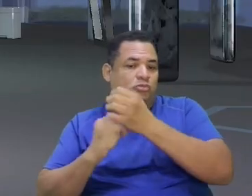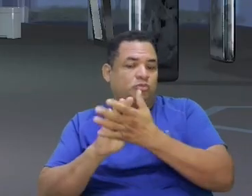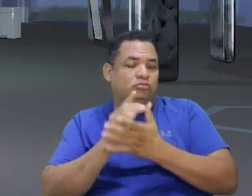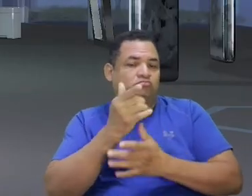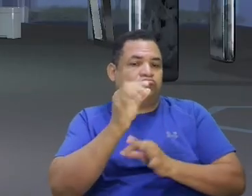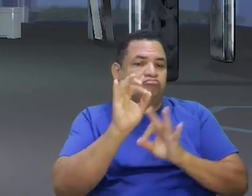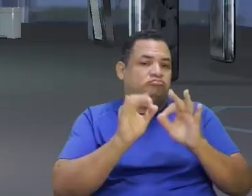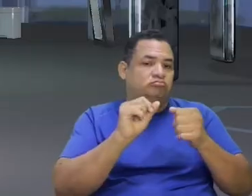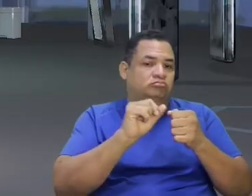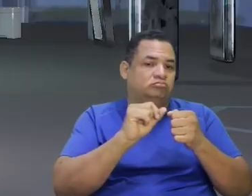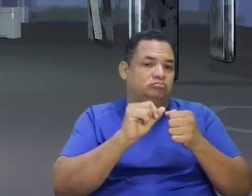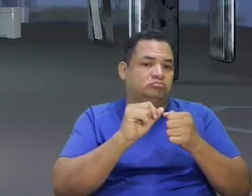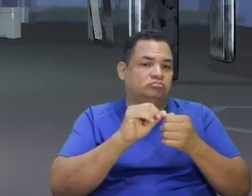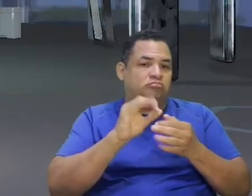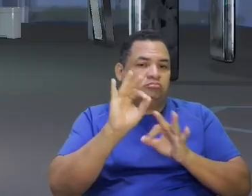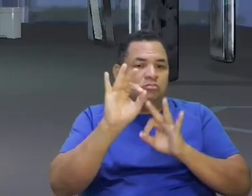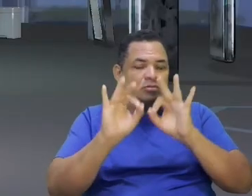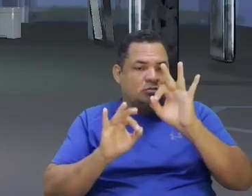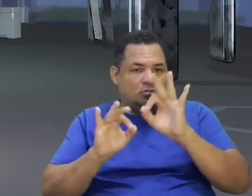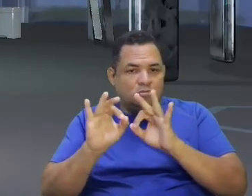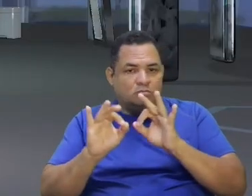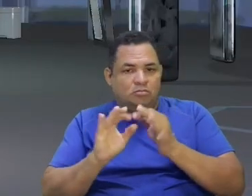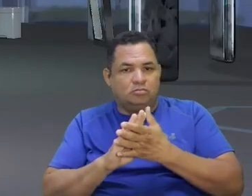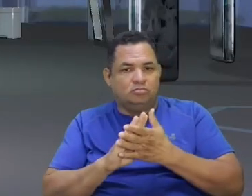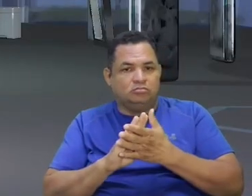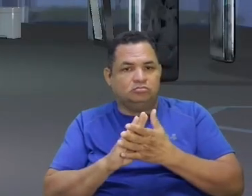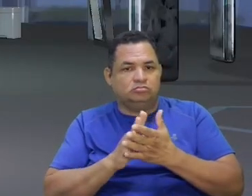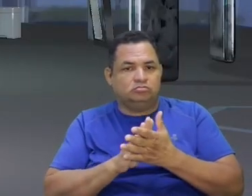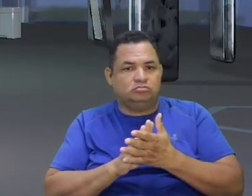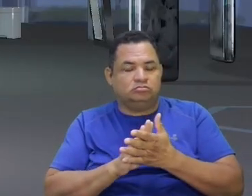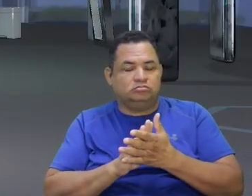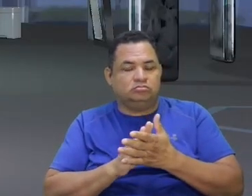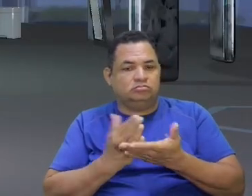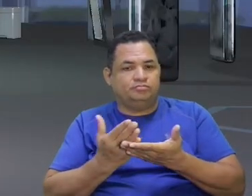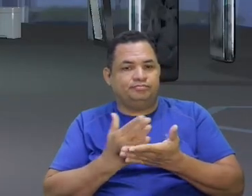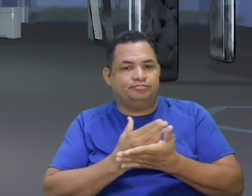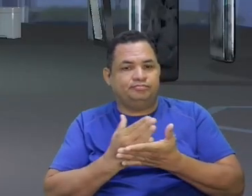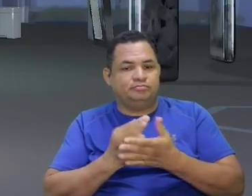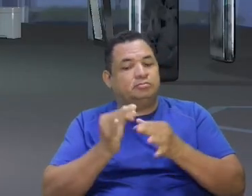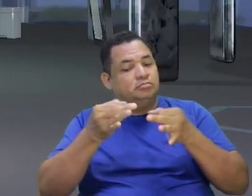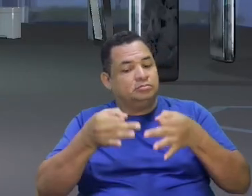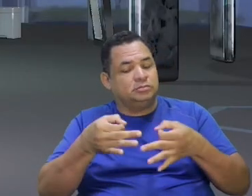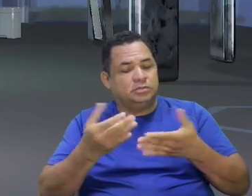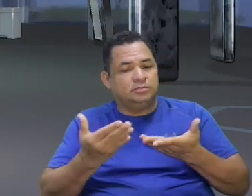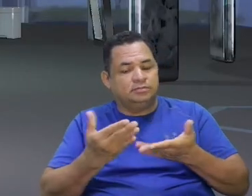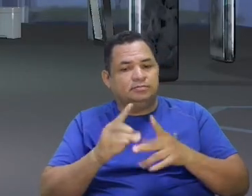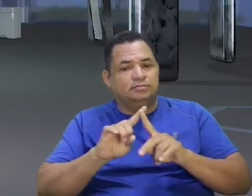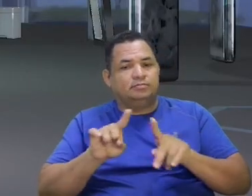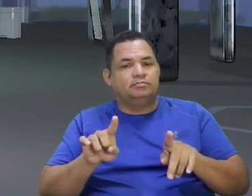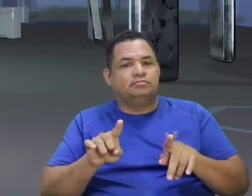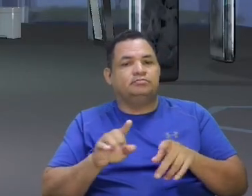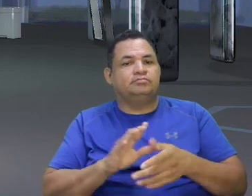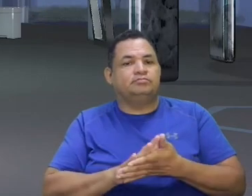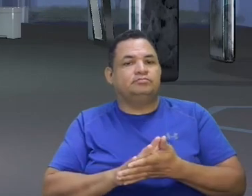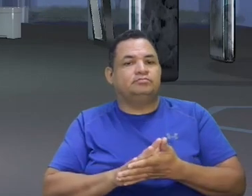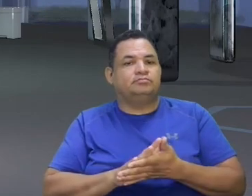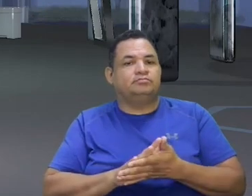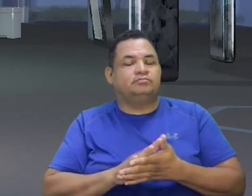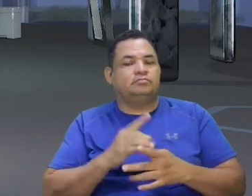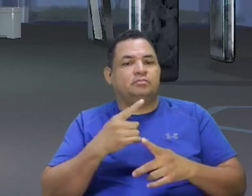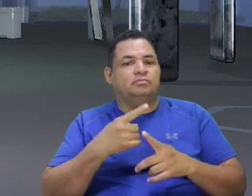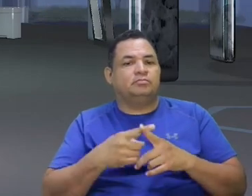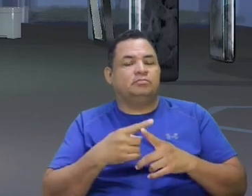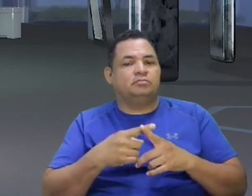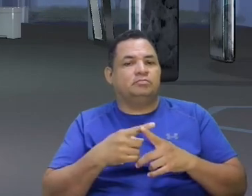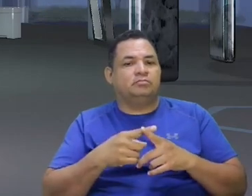outro e fazer essa redistribuição sem partir do átomo neutro e ela dá correto. Mas não é porque